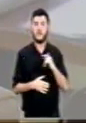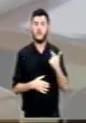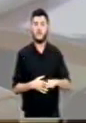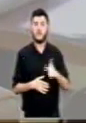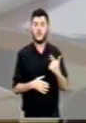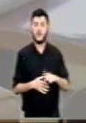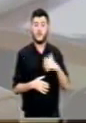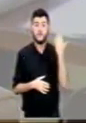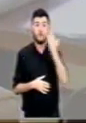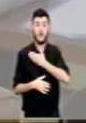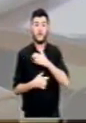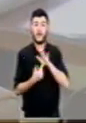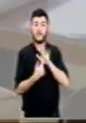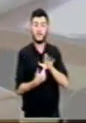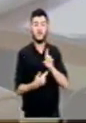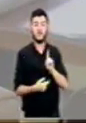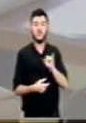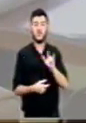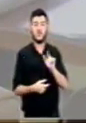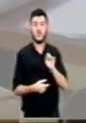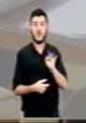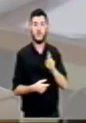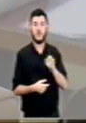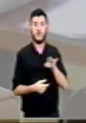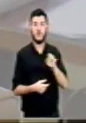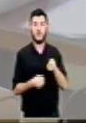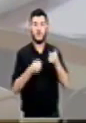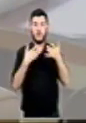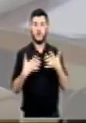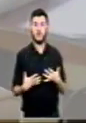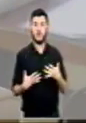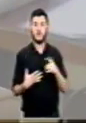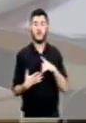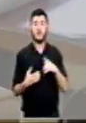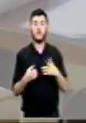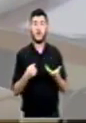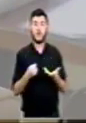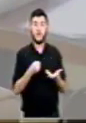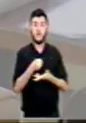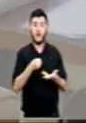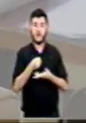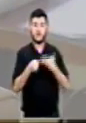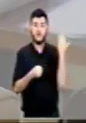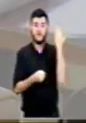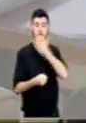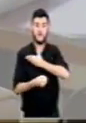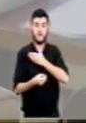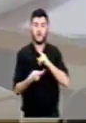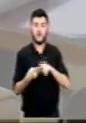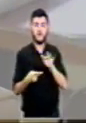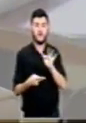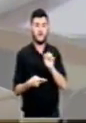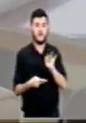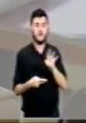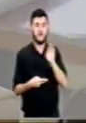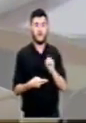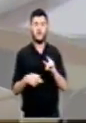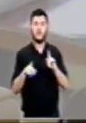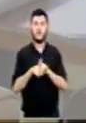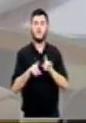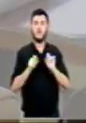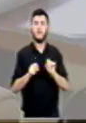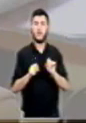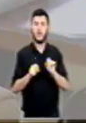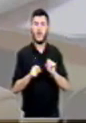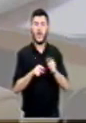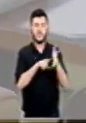probatória, tampouco à valoração aprofundada de fatos e provas. A alegação da condução artificial das